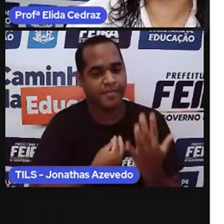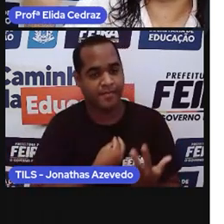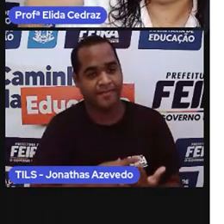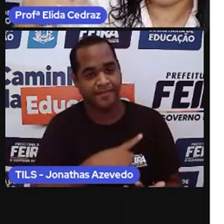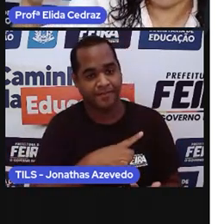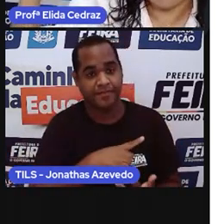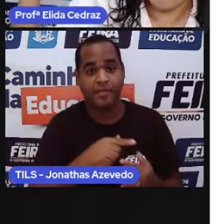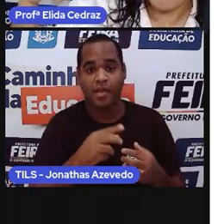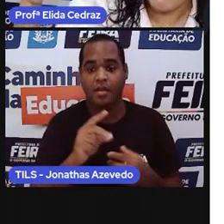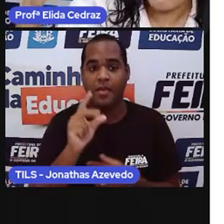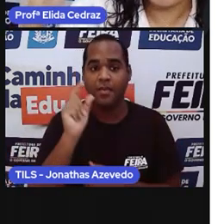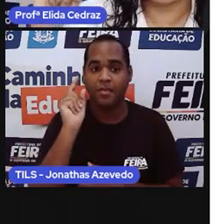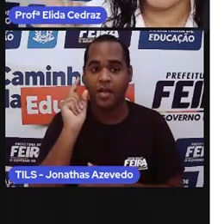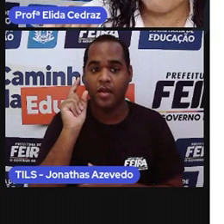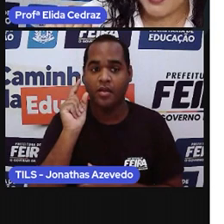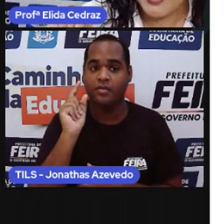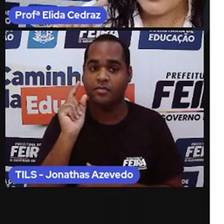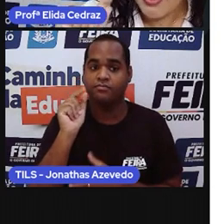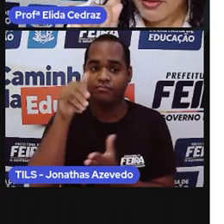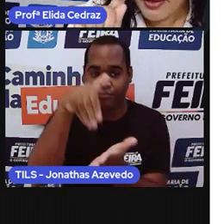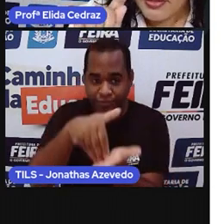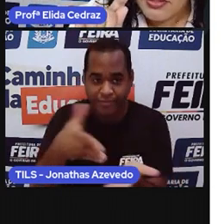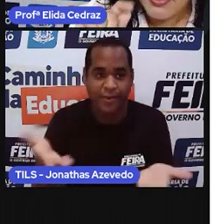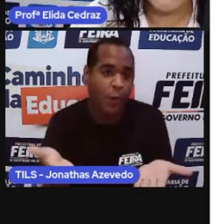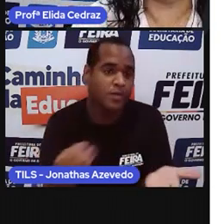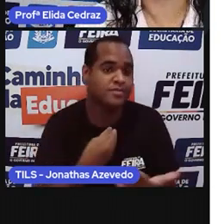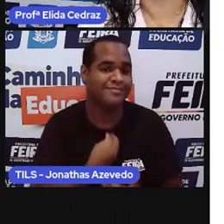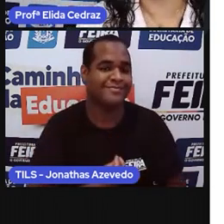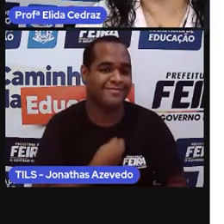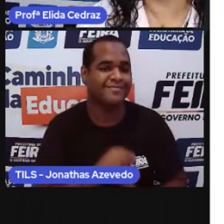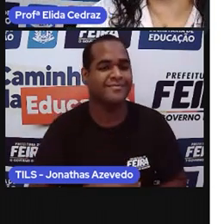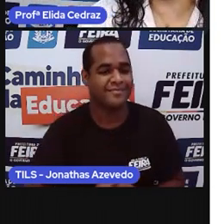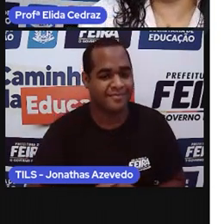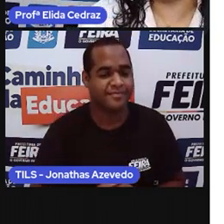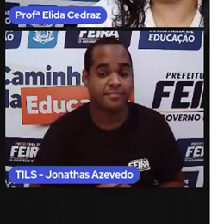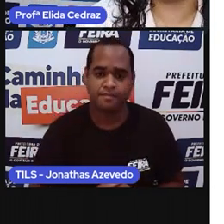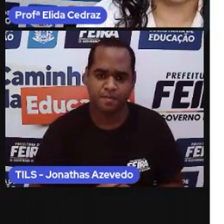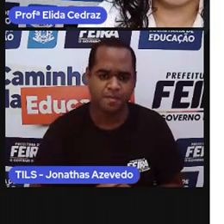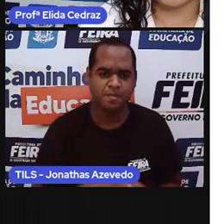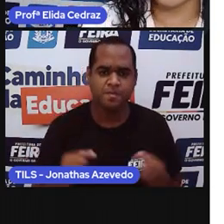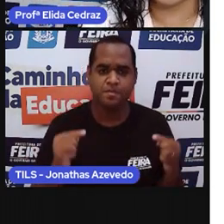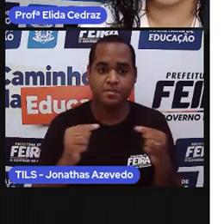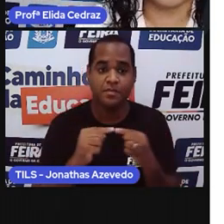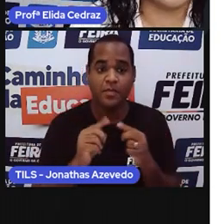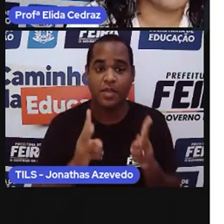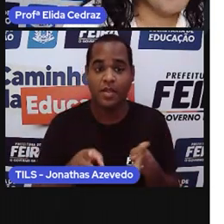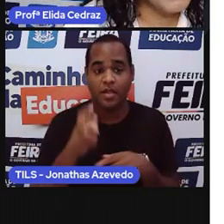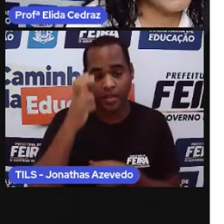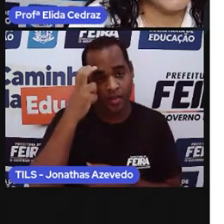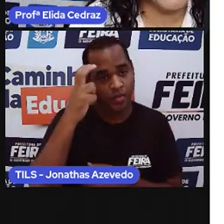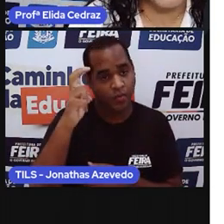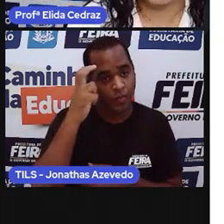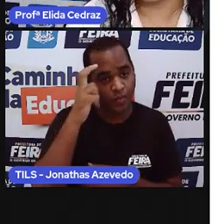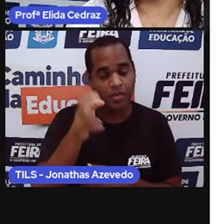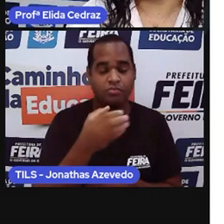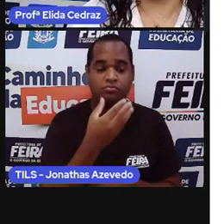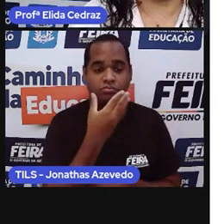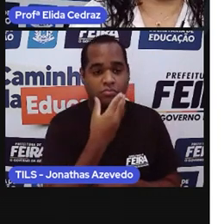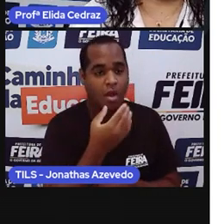ritmos de lá, ó, da época das cavernas, viu? É uma prática cultural e